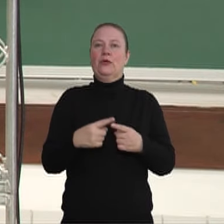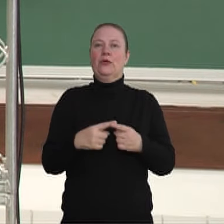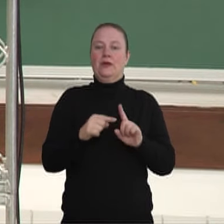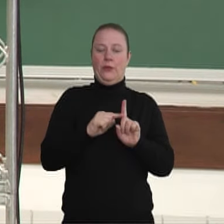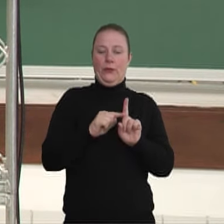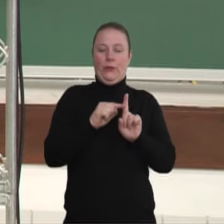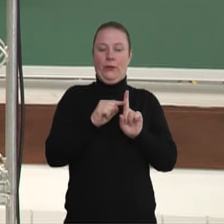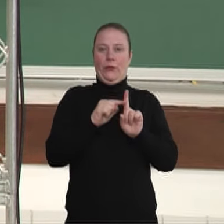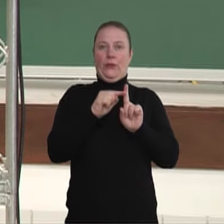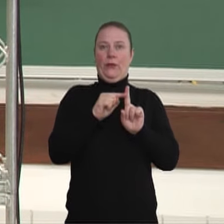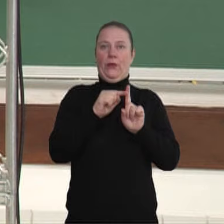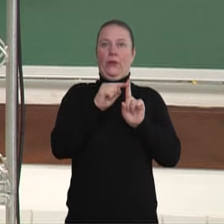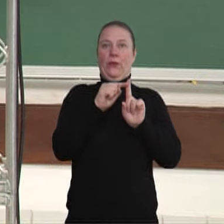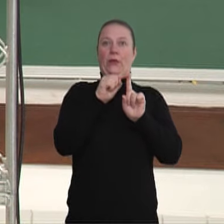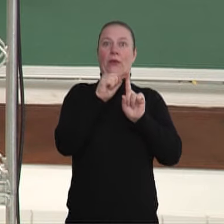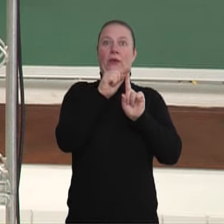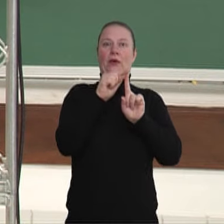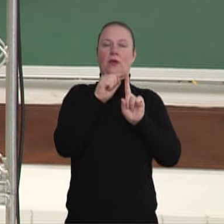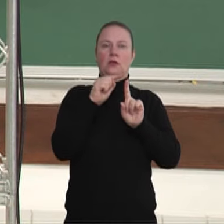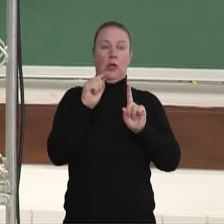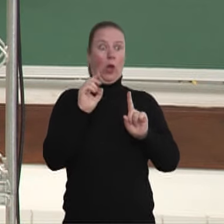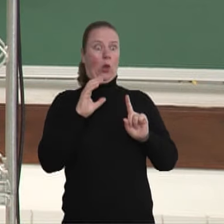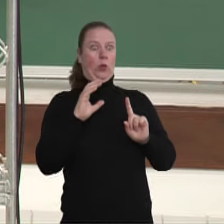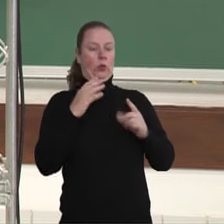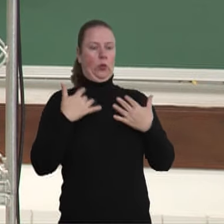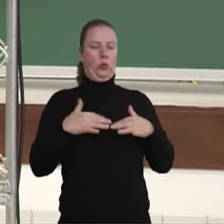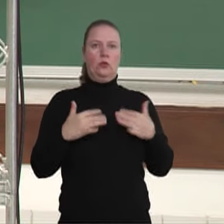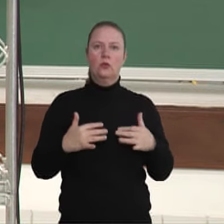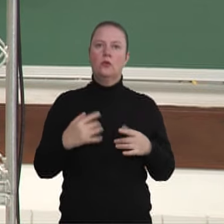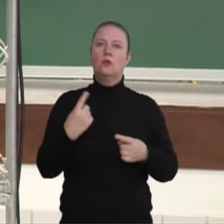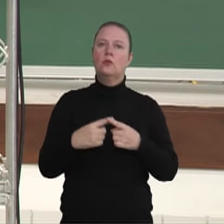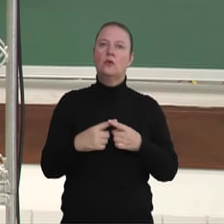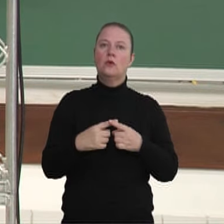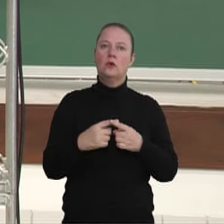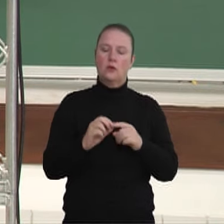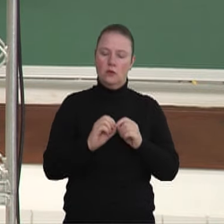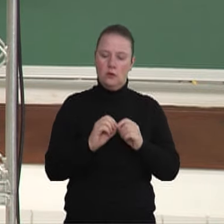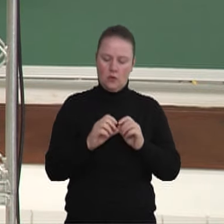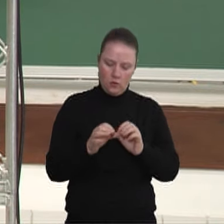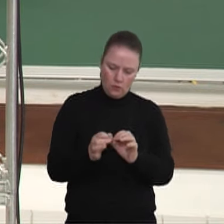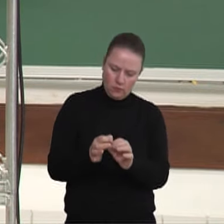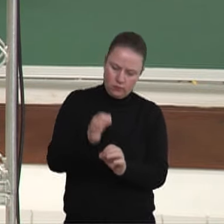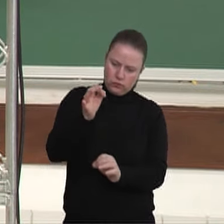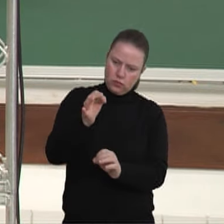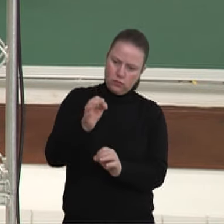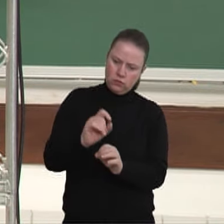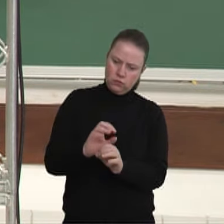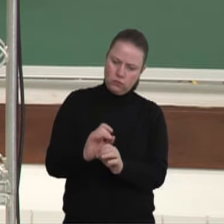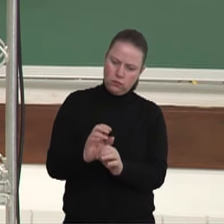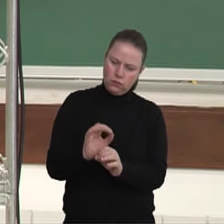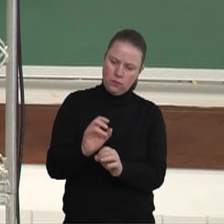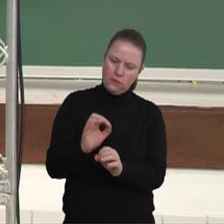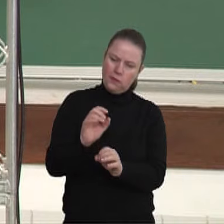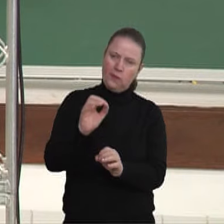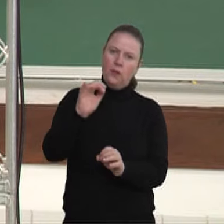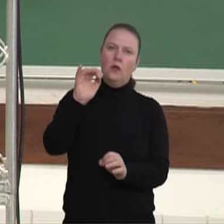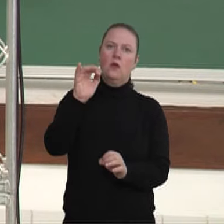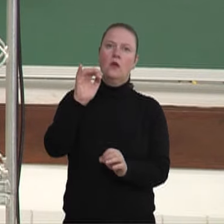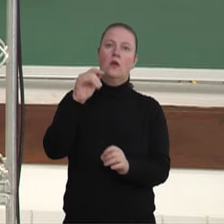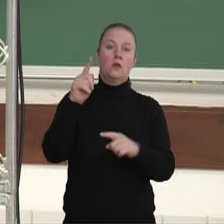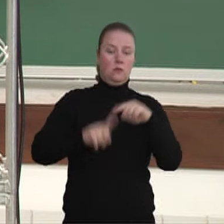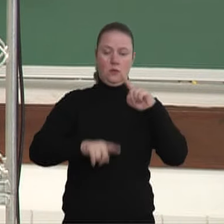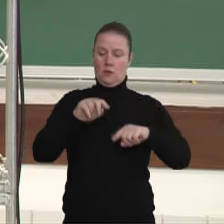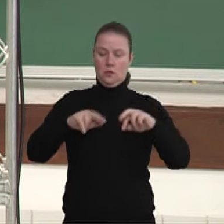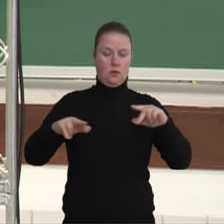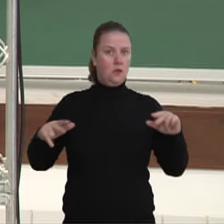Porque assim, você vai ter que o calor ele vai estar se propagando pelo material. Então, por isso que há a necessidade de um meio material para a